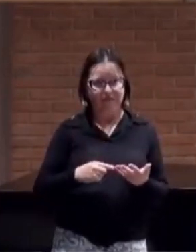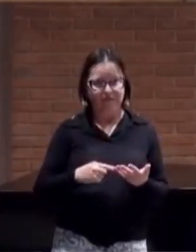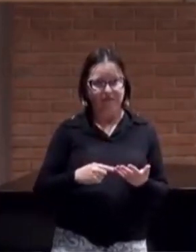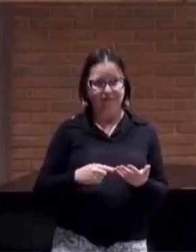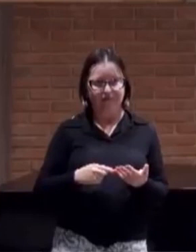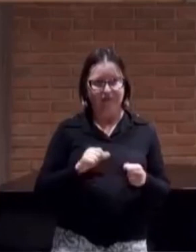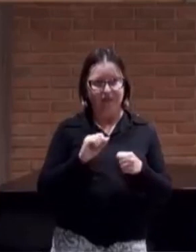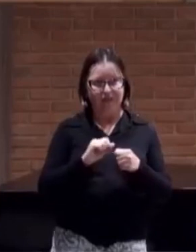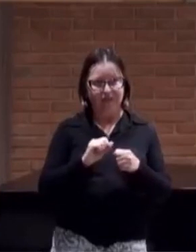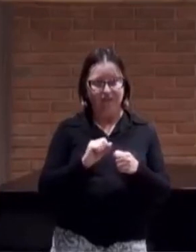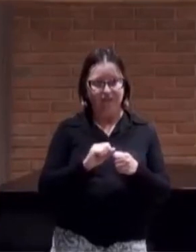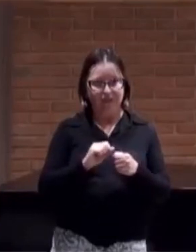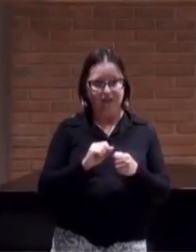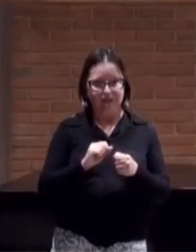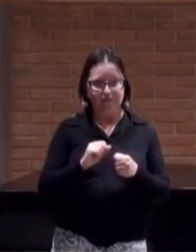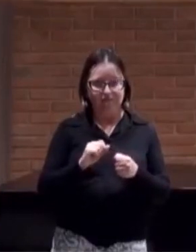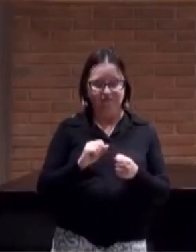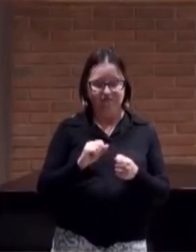tropeço